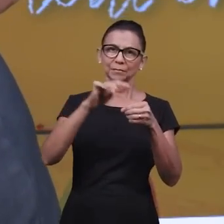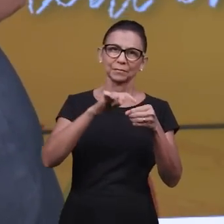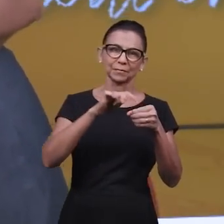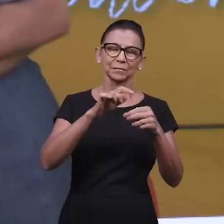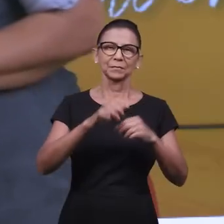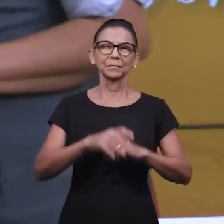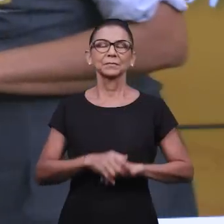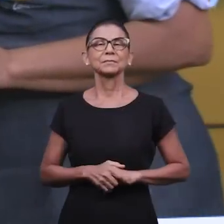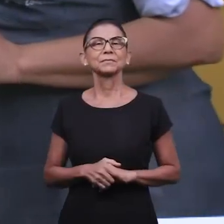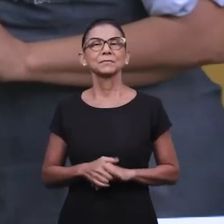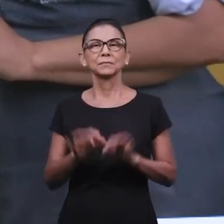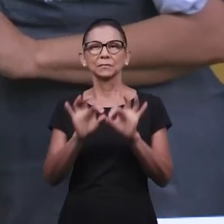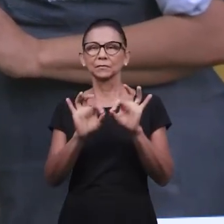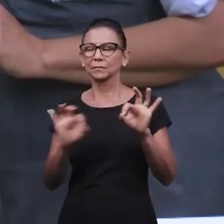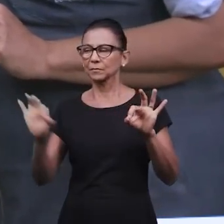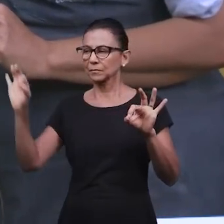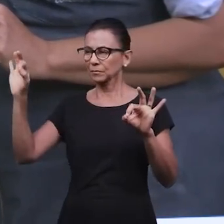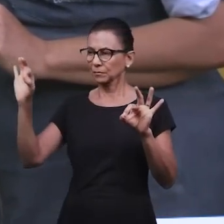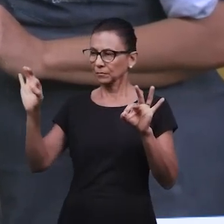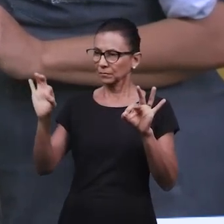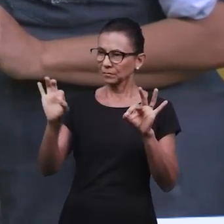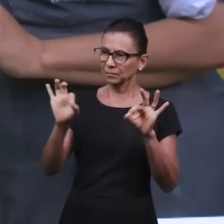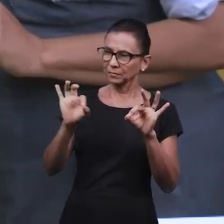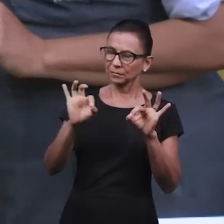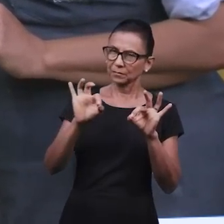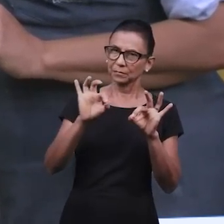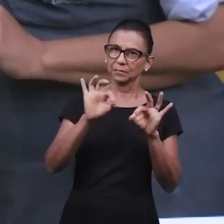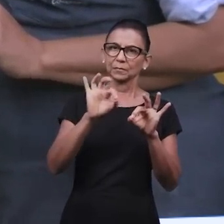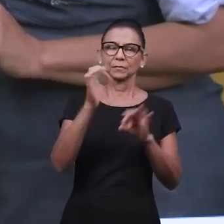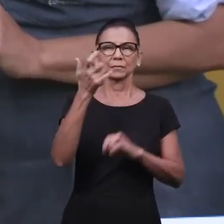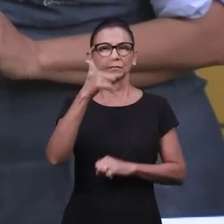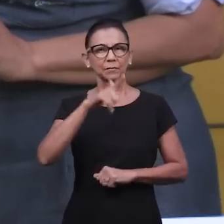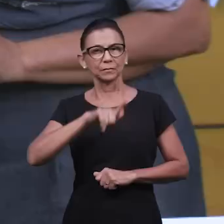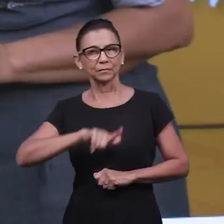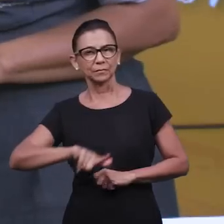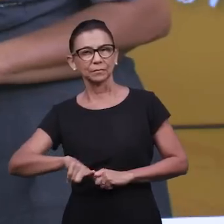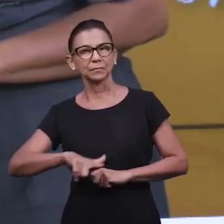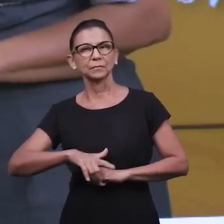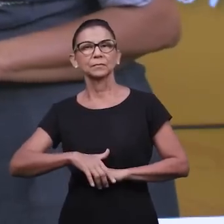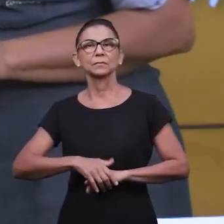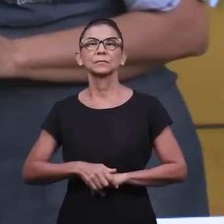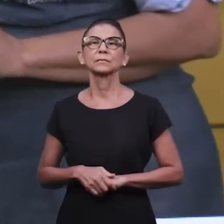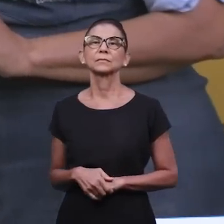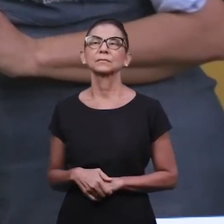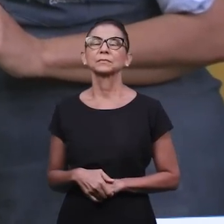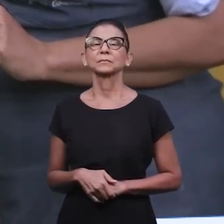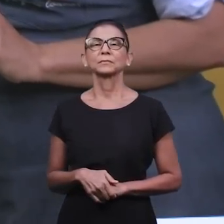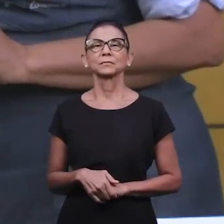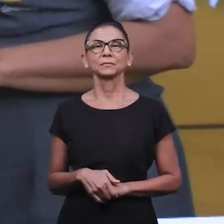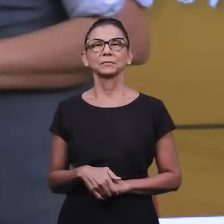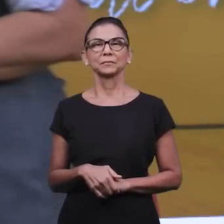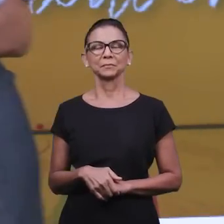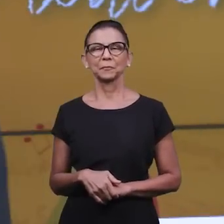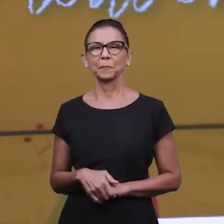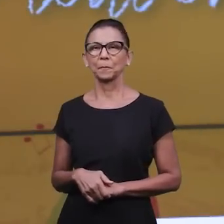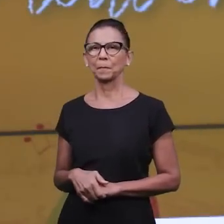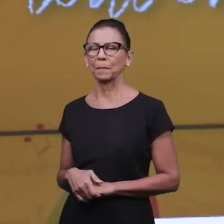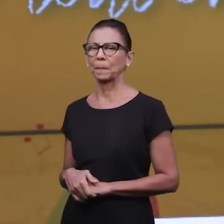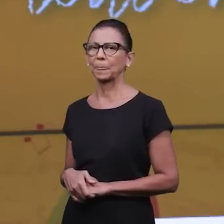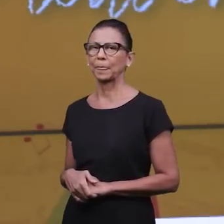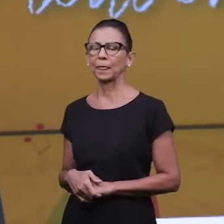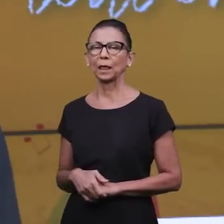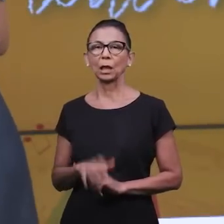início, que o ritornelo é um sinal para repetir o trecho musical. Então agora a tia